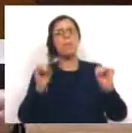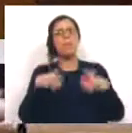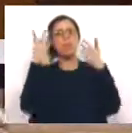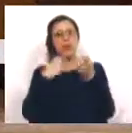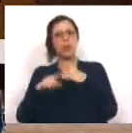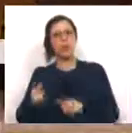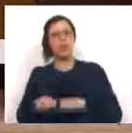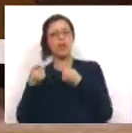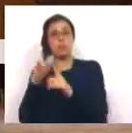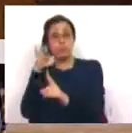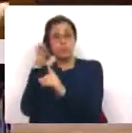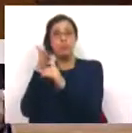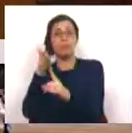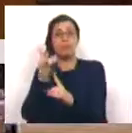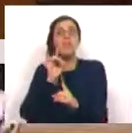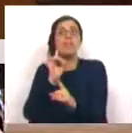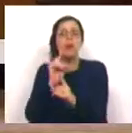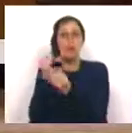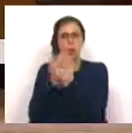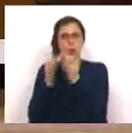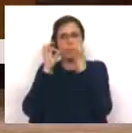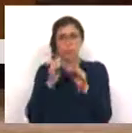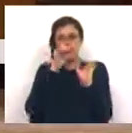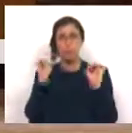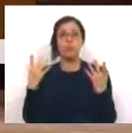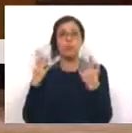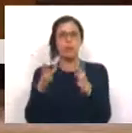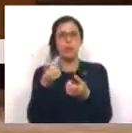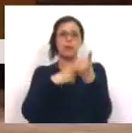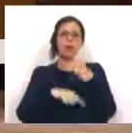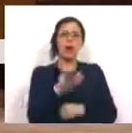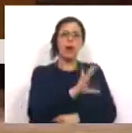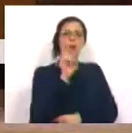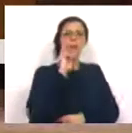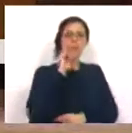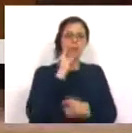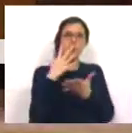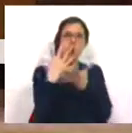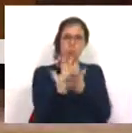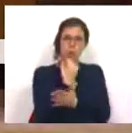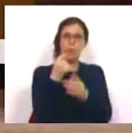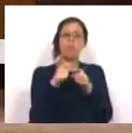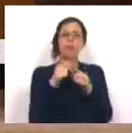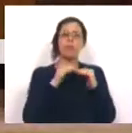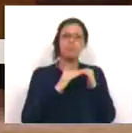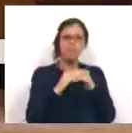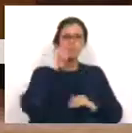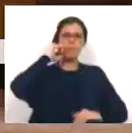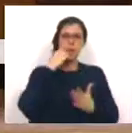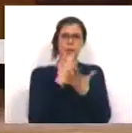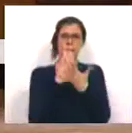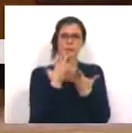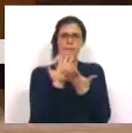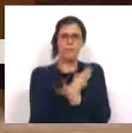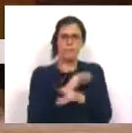os investimentos dirigidos ao valor económico da floresta em detrimento da prevenção e recuperação de superfícies afetadas